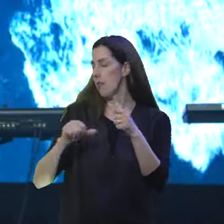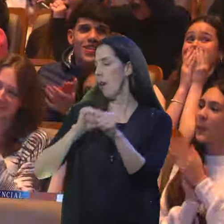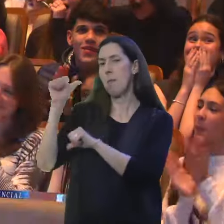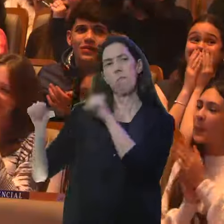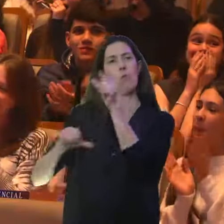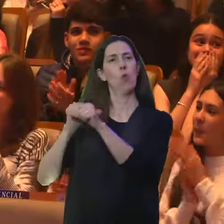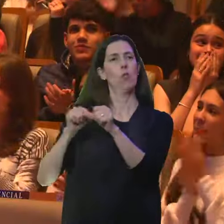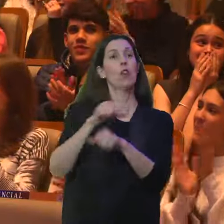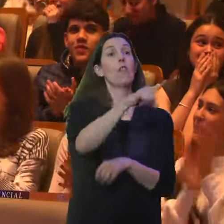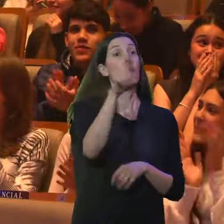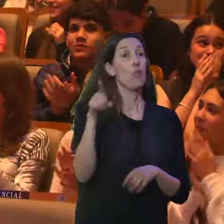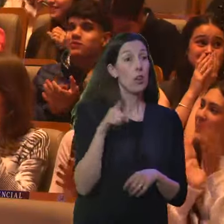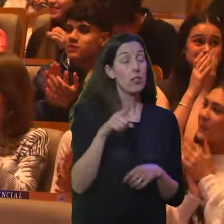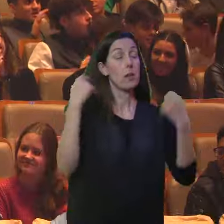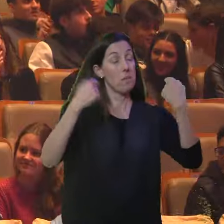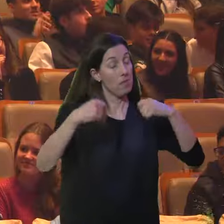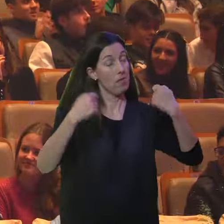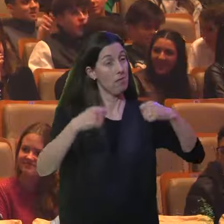Tá bom?